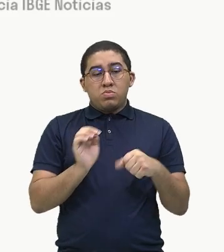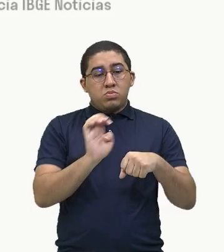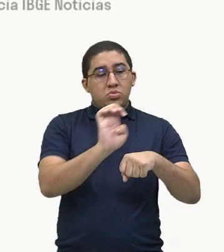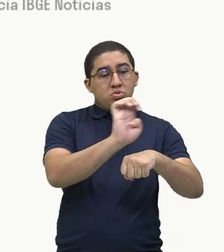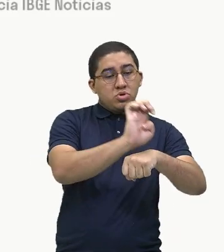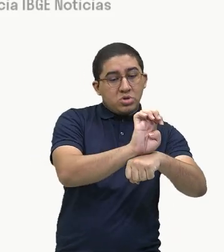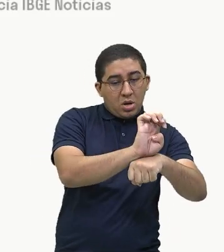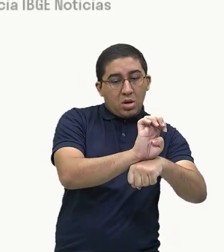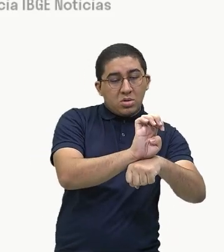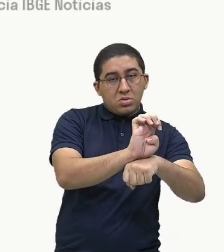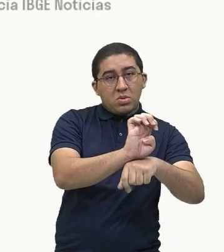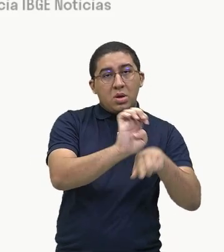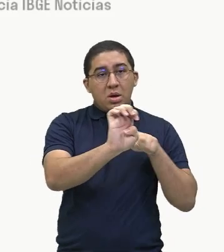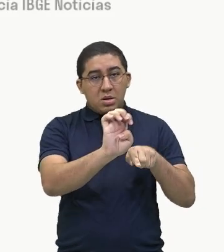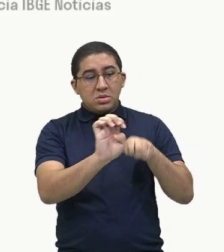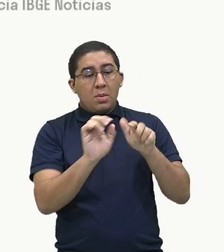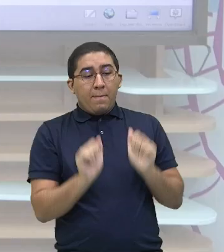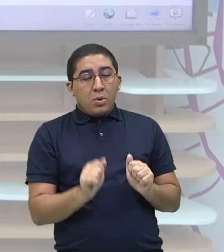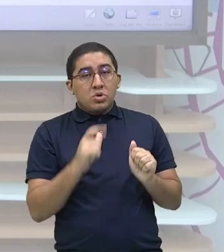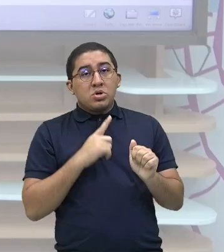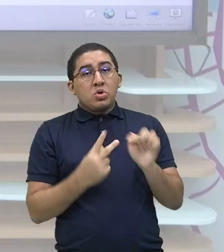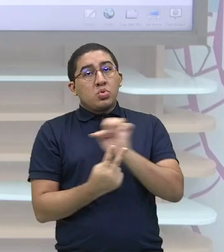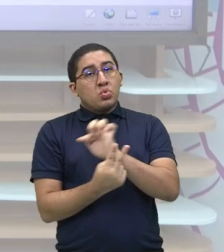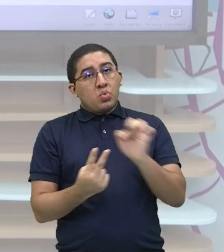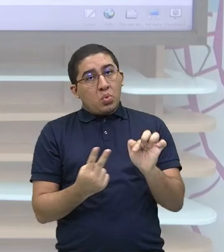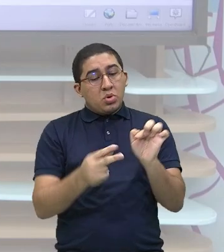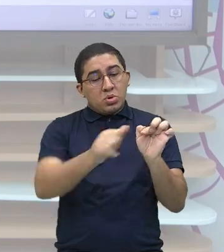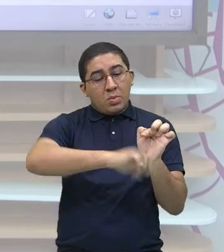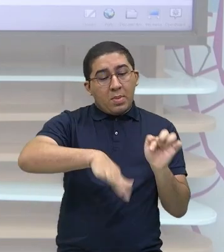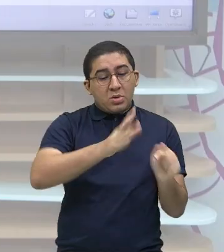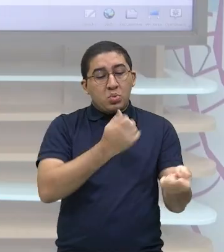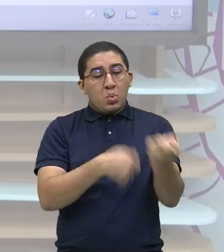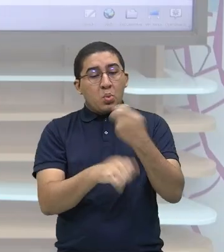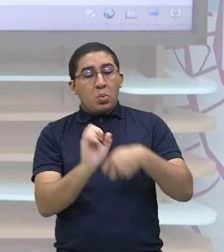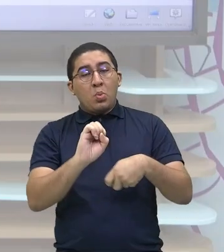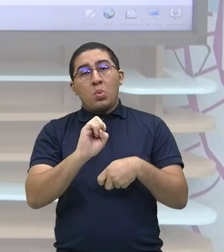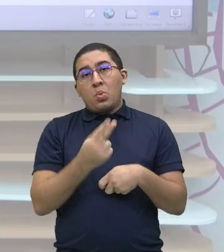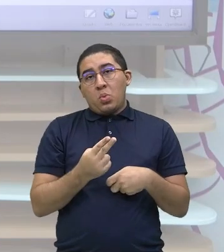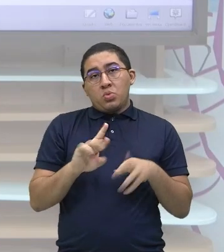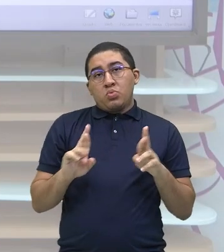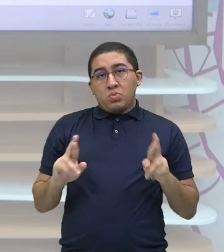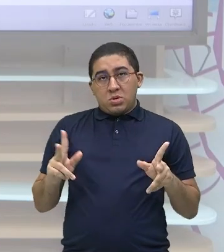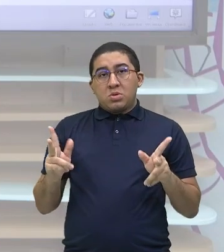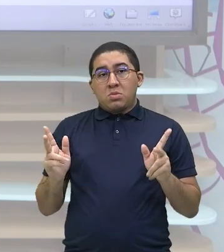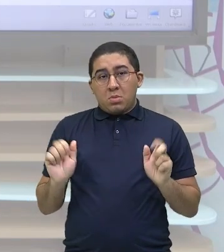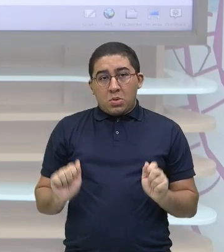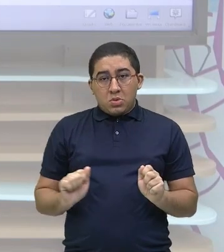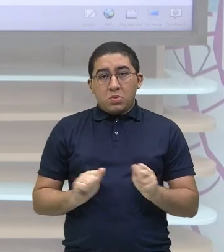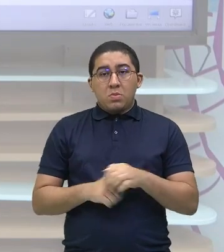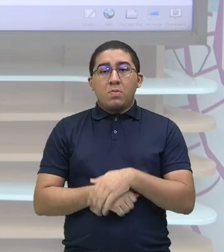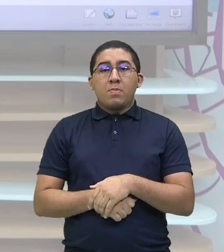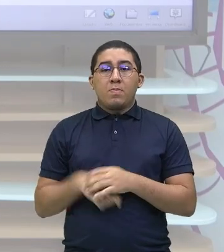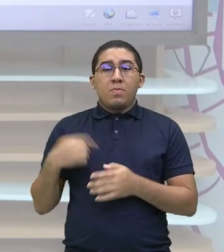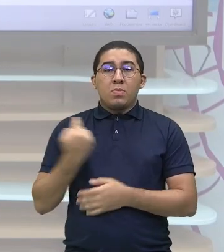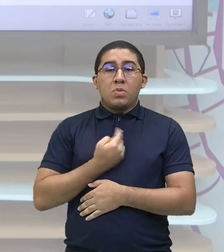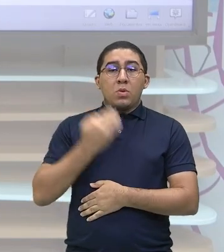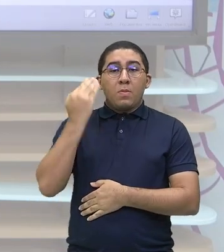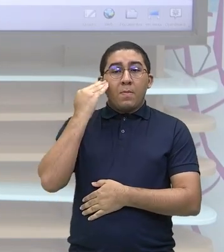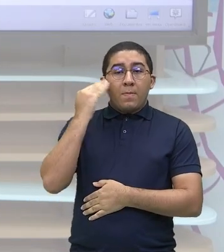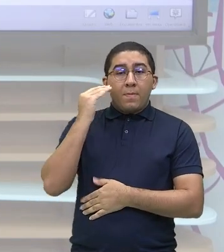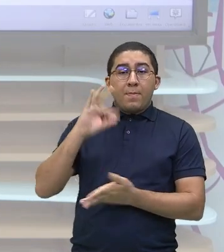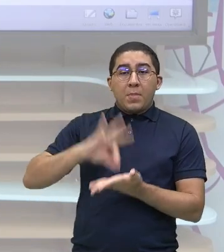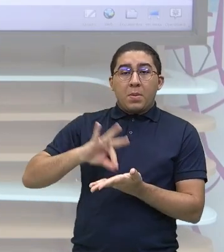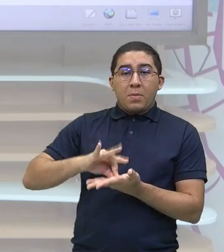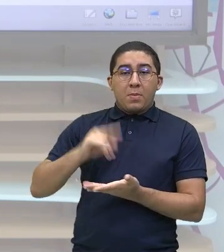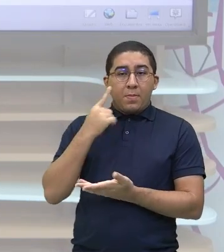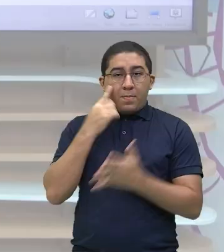2 regiões geoeconômicas ou em 2 complexos regionais. Então, a gente vai entender observando o nosso